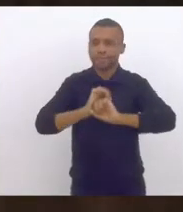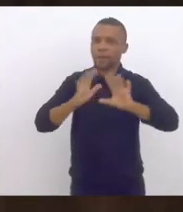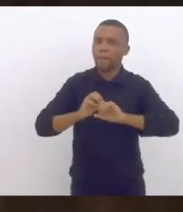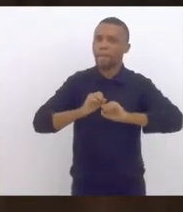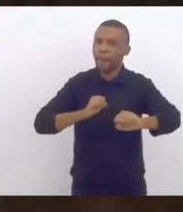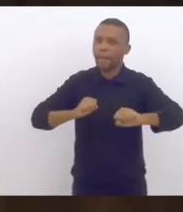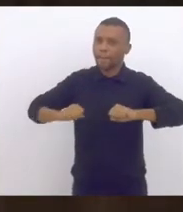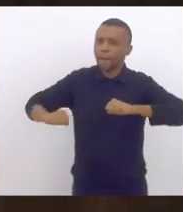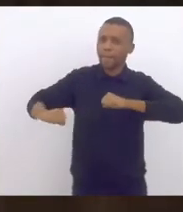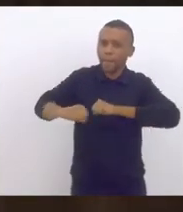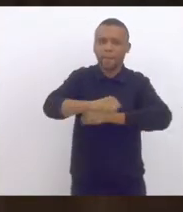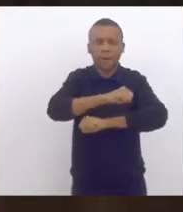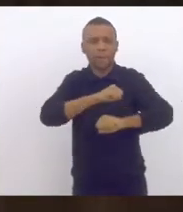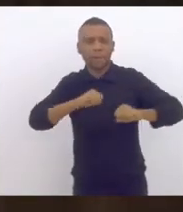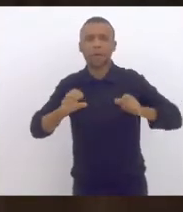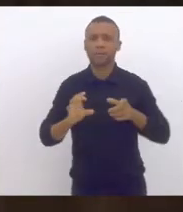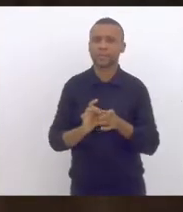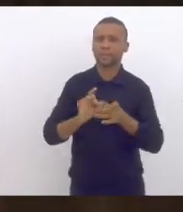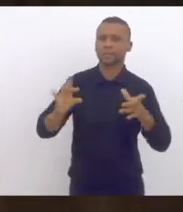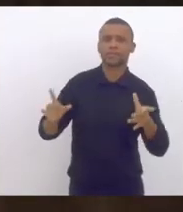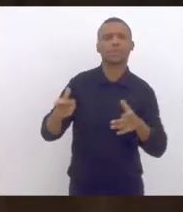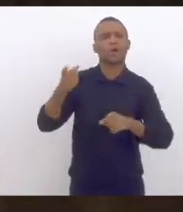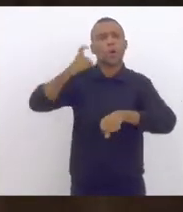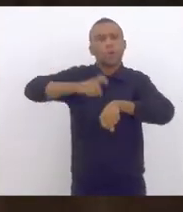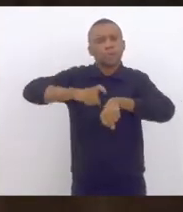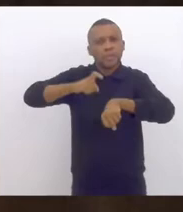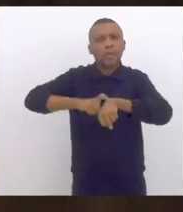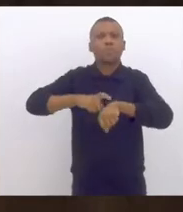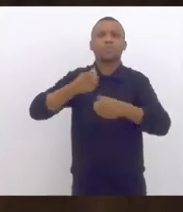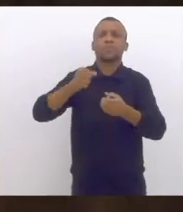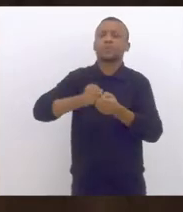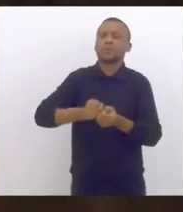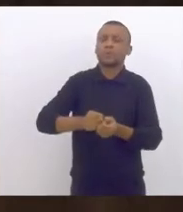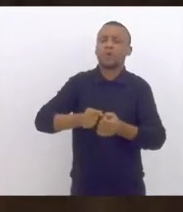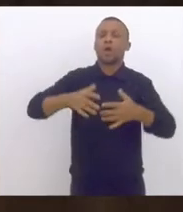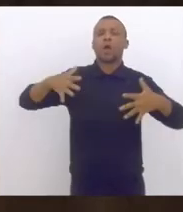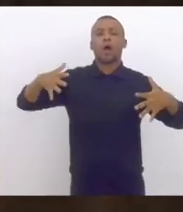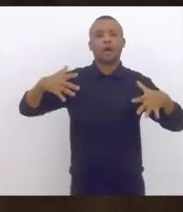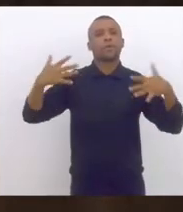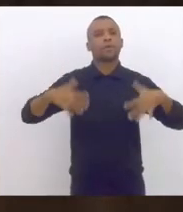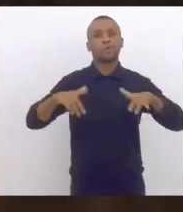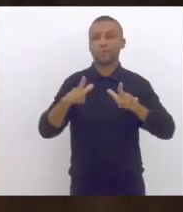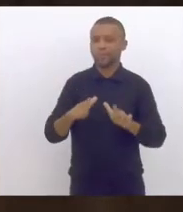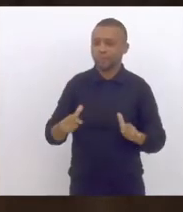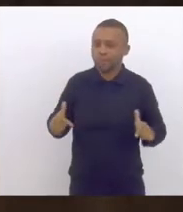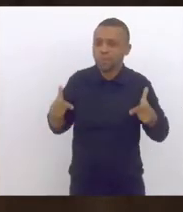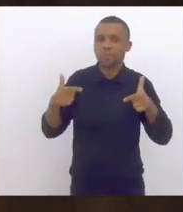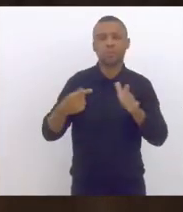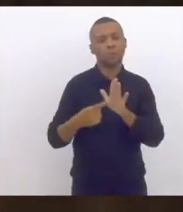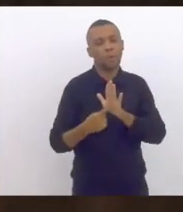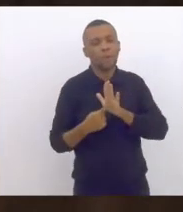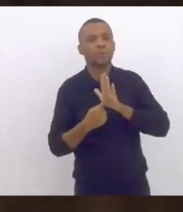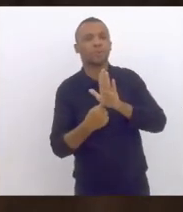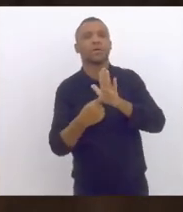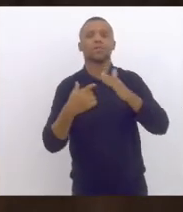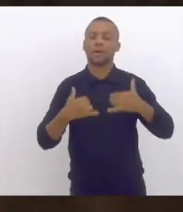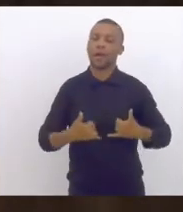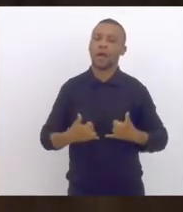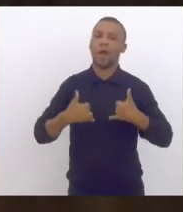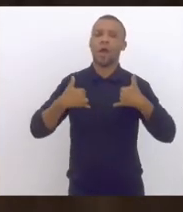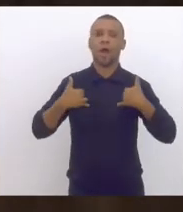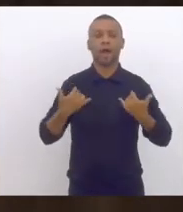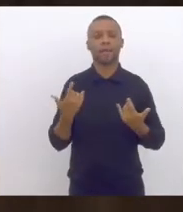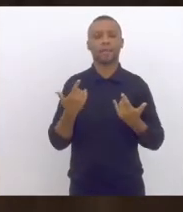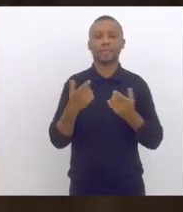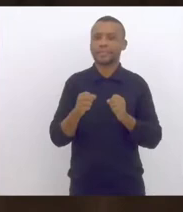nossa democracia, que nos tempos de chumbo, nos tempos de glória, está sempre aí empunhando também a nossa honrosa defensão